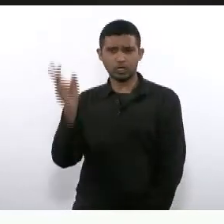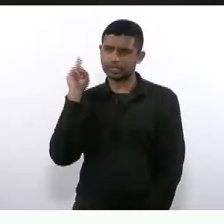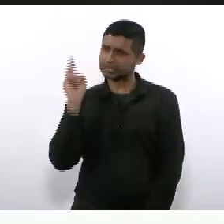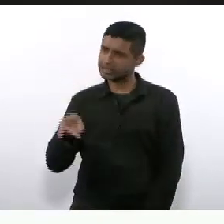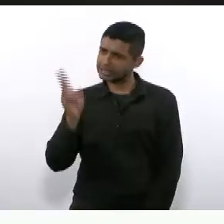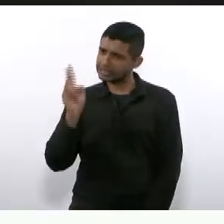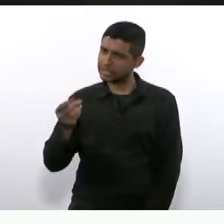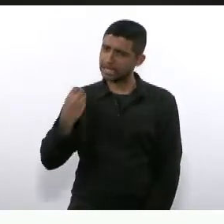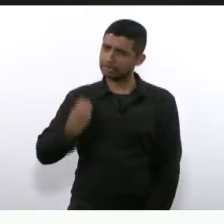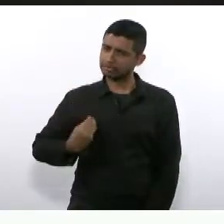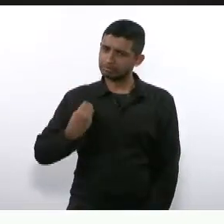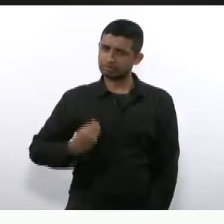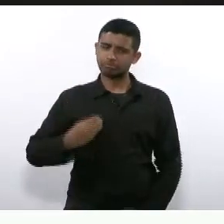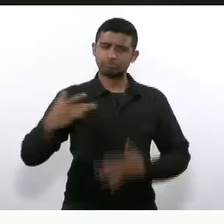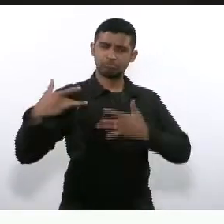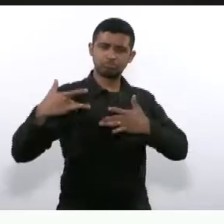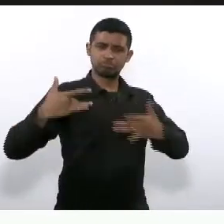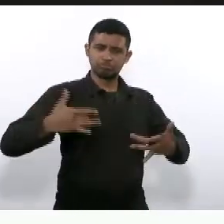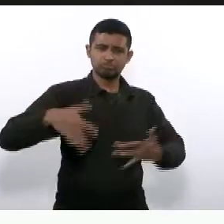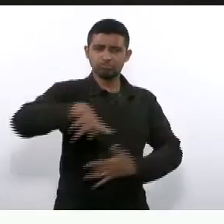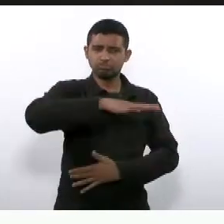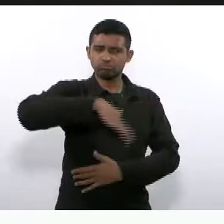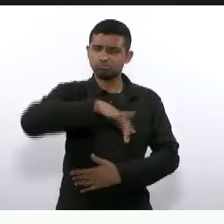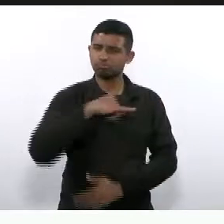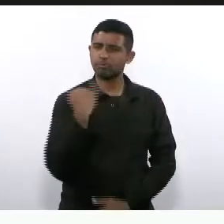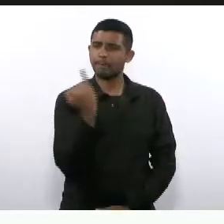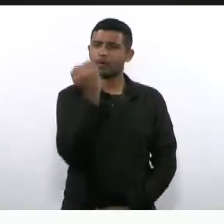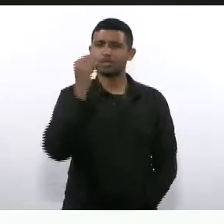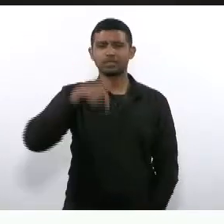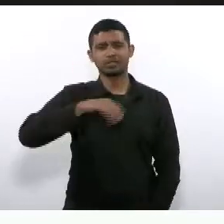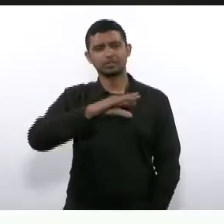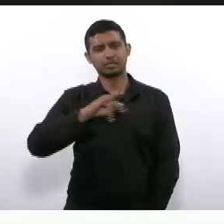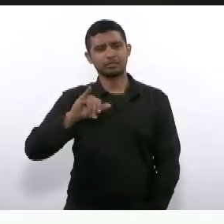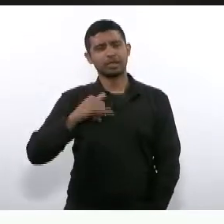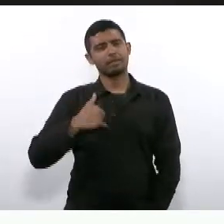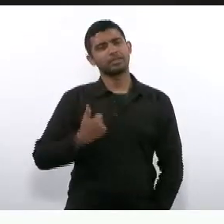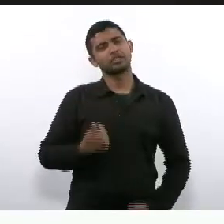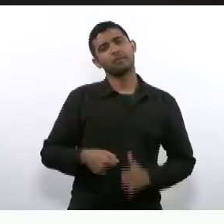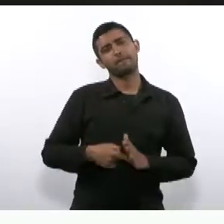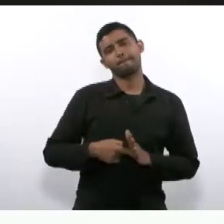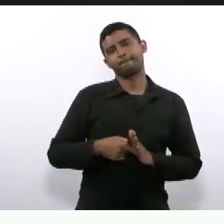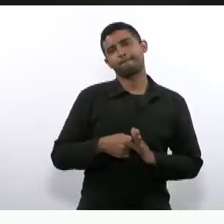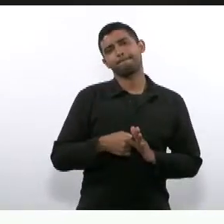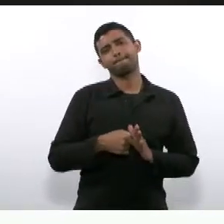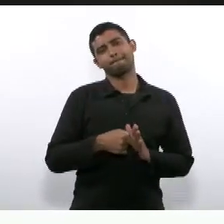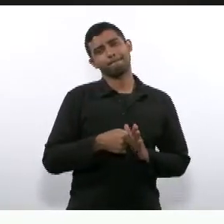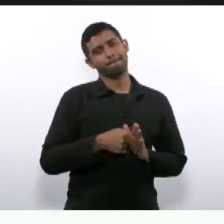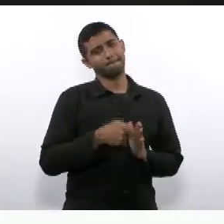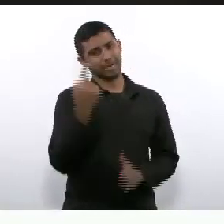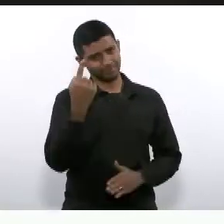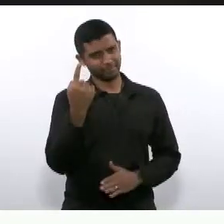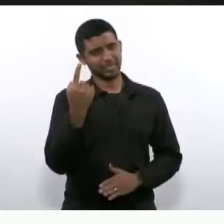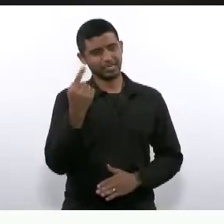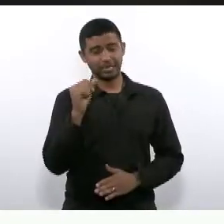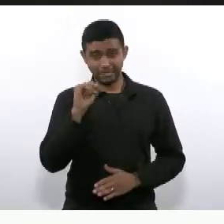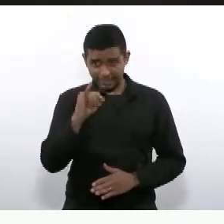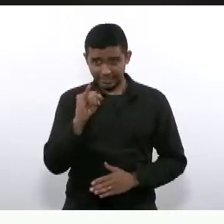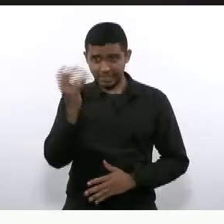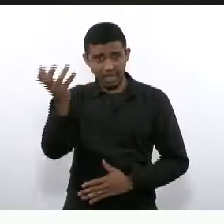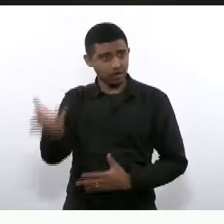presente, solidária e muito importante nessa CPI. Mas eu queria me permitir, com o consentimento das